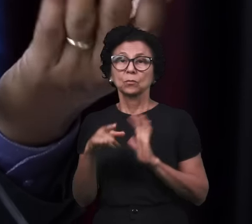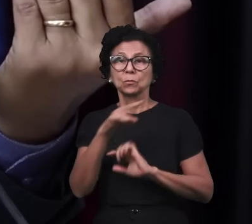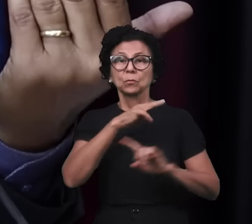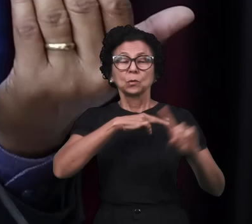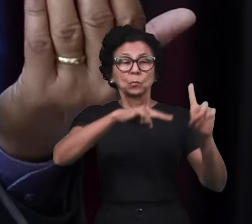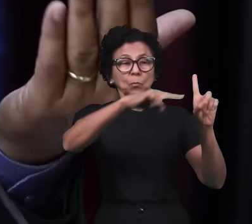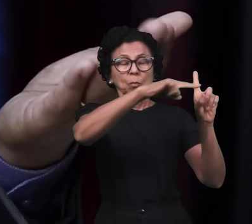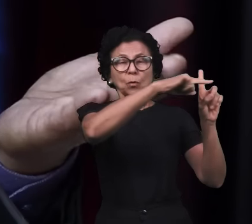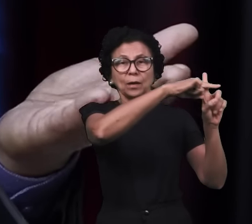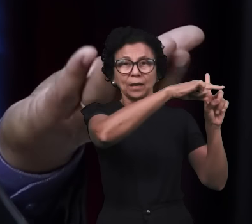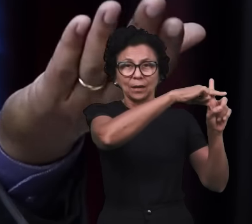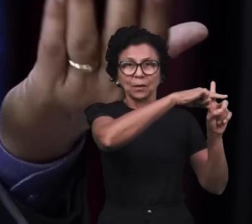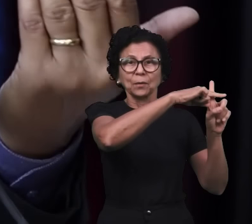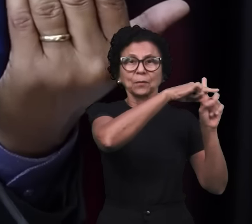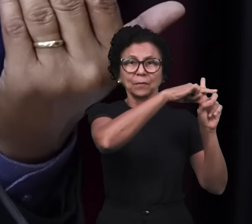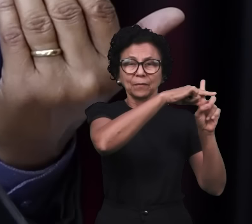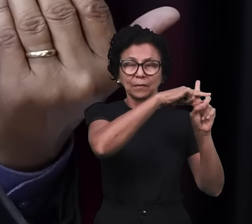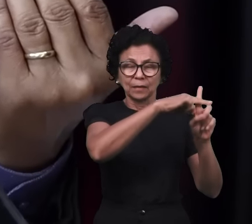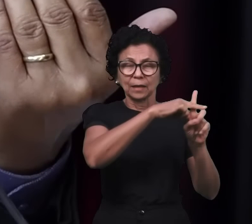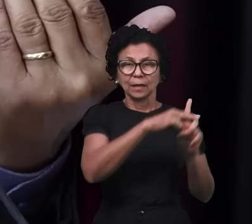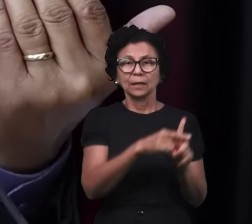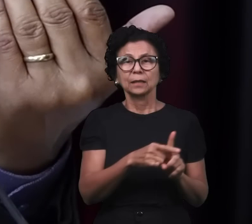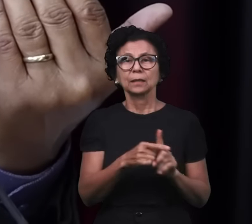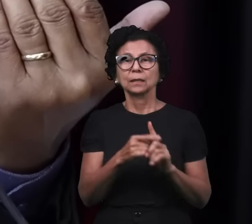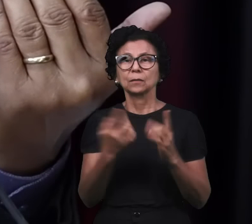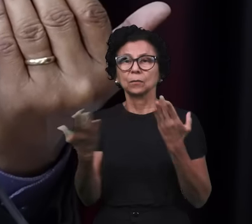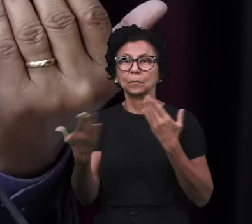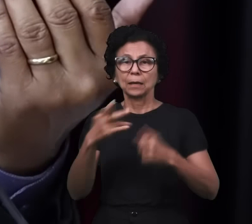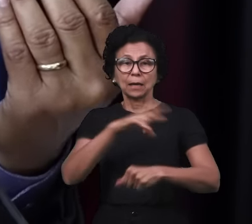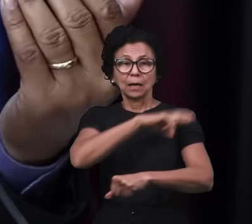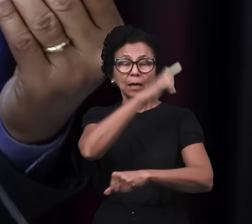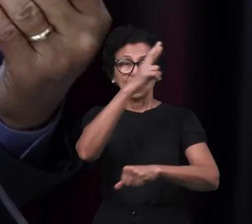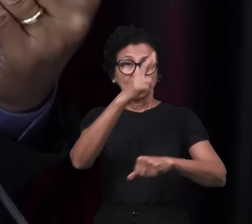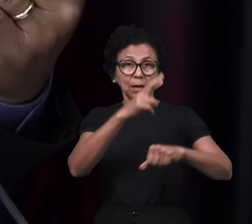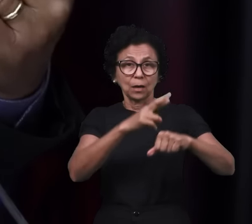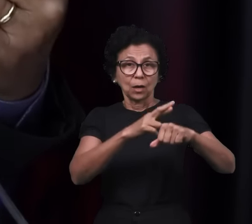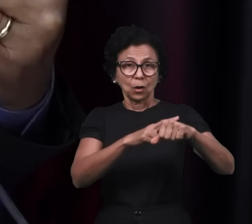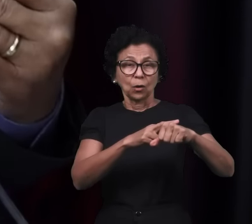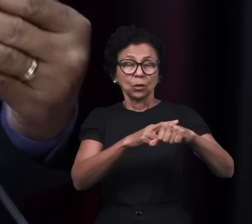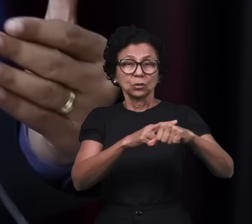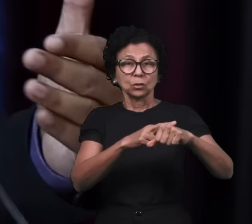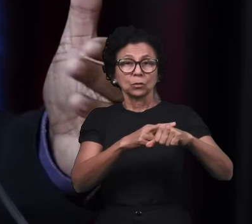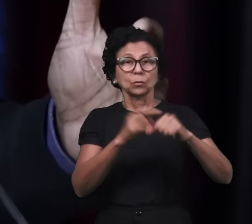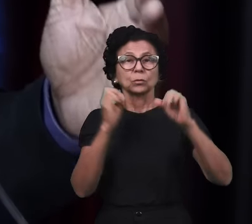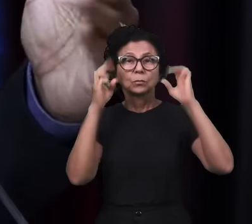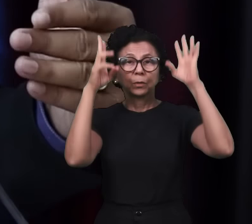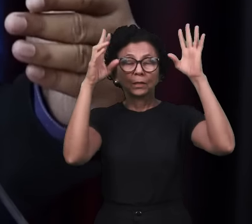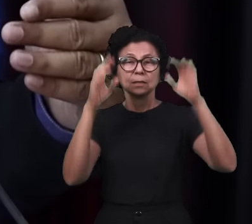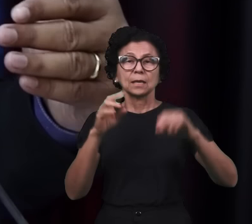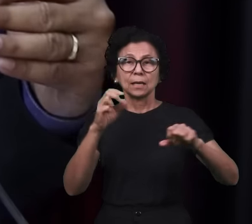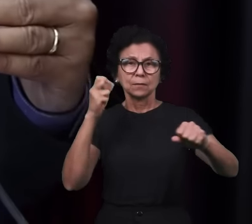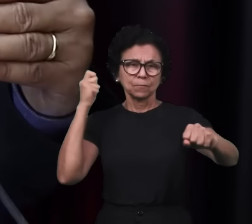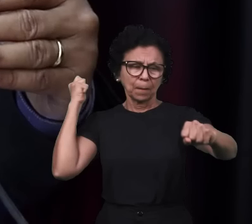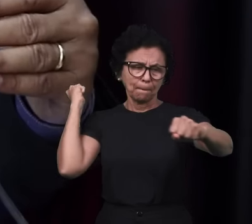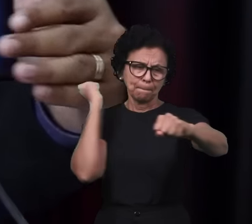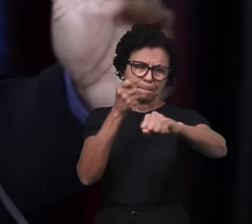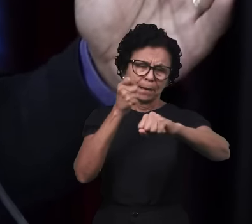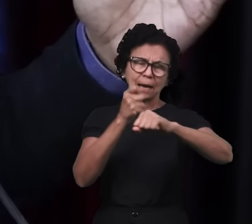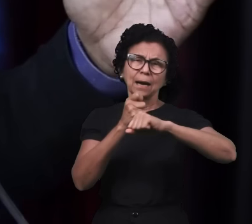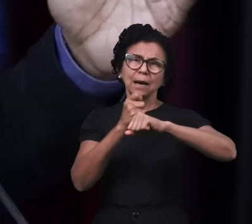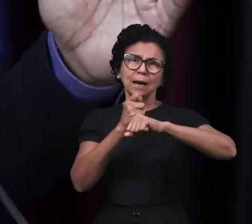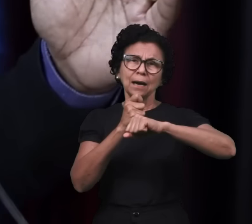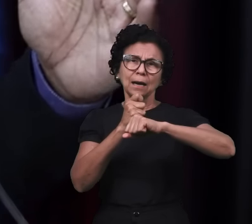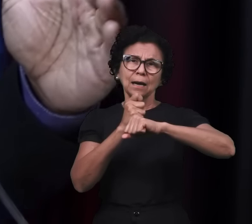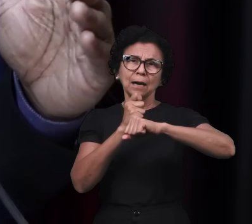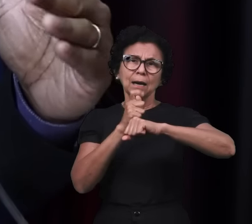Saiu salvação, a operação do Espírito Santo na vida da igreja. Então, nesse deserto da vida, onde não